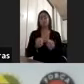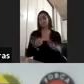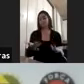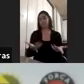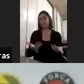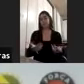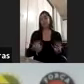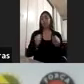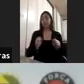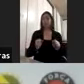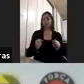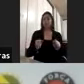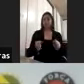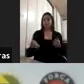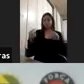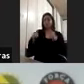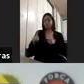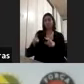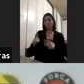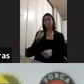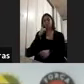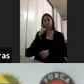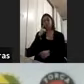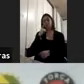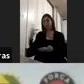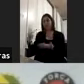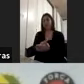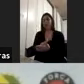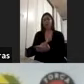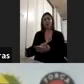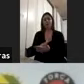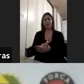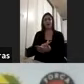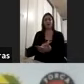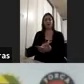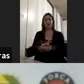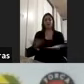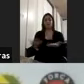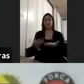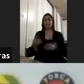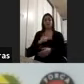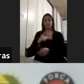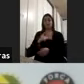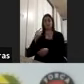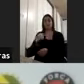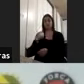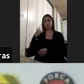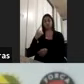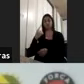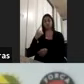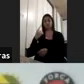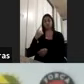tomem providências. Nós temos hoje aqui na nossa live uma entrevista muito importante, que nós já anunciamos